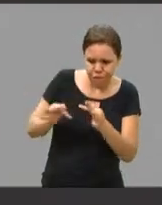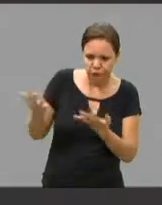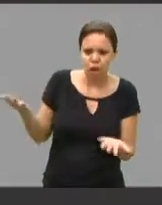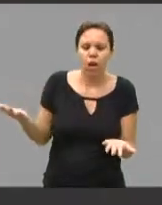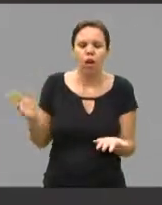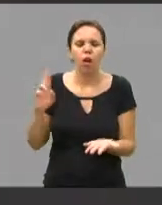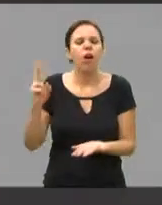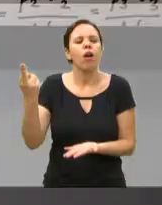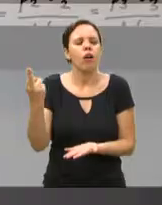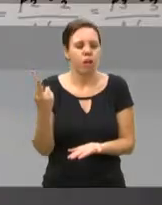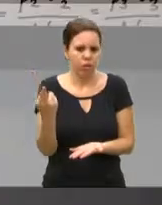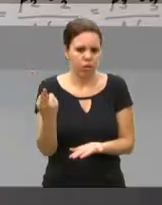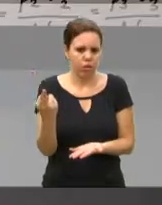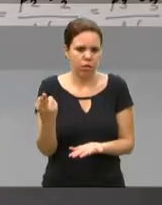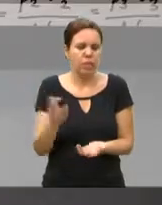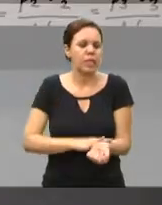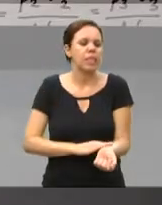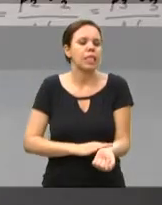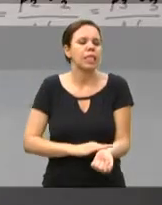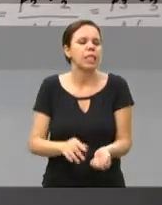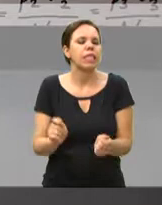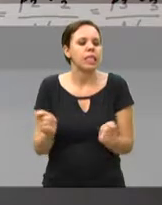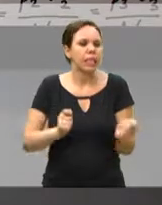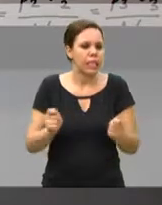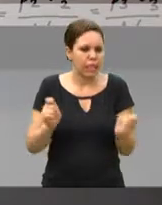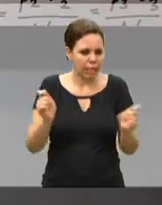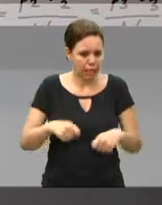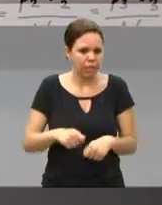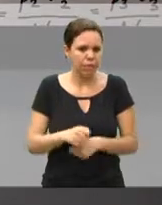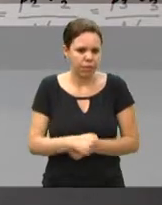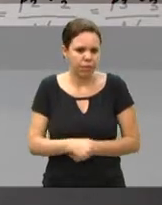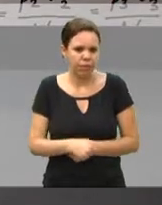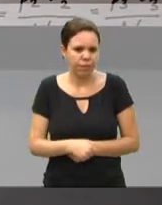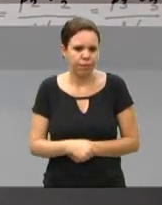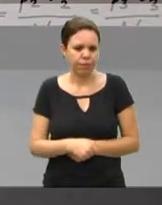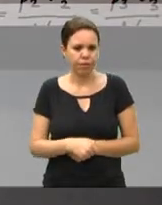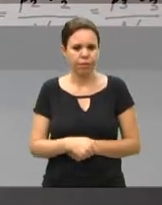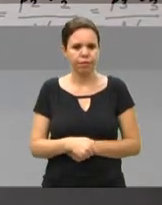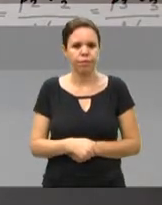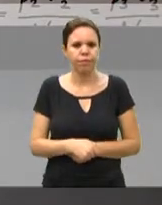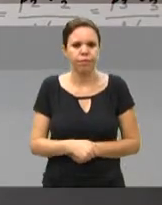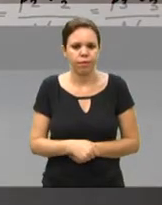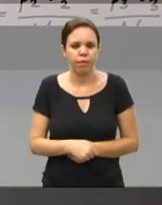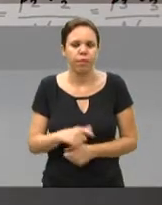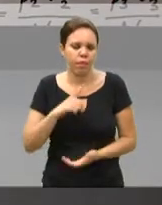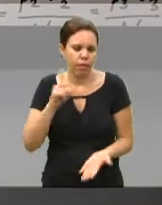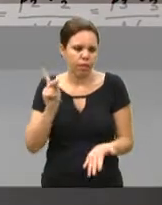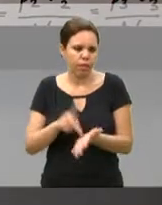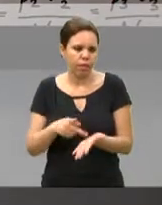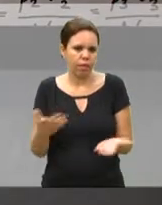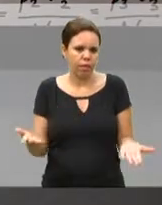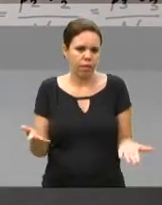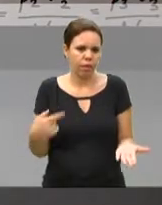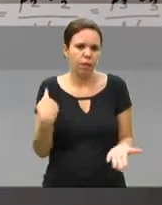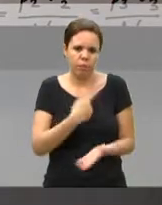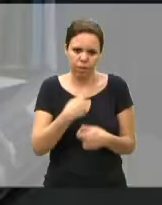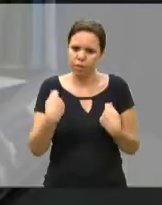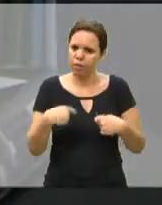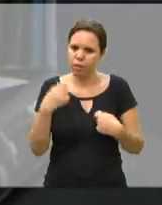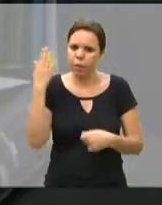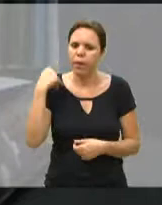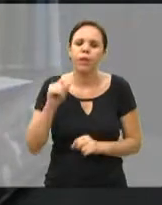num resultado. E o nervosismo, dá para lidar? Dá, para lidar dá. Ele existe, mas a gente precisa saber